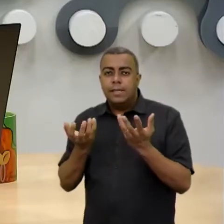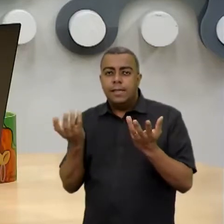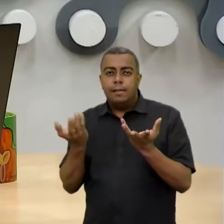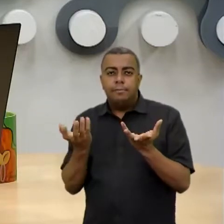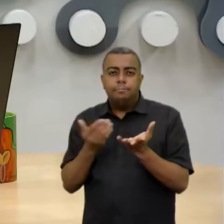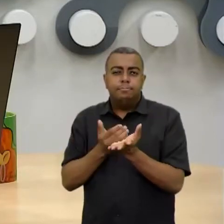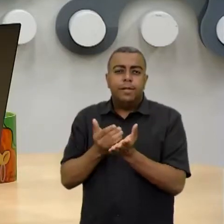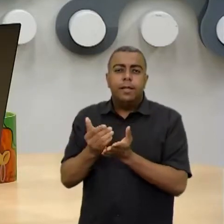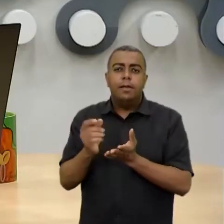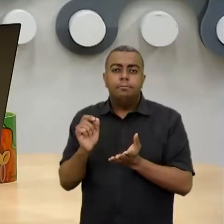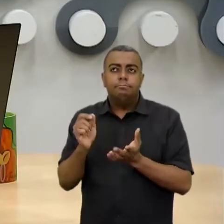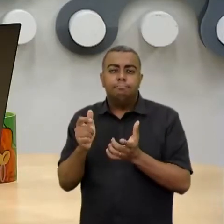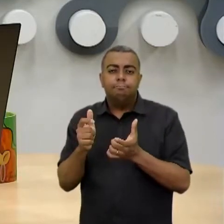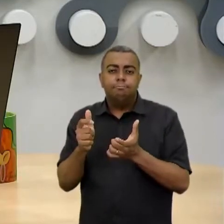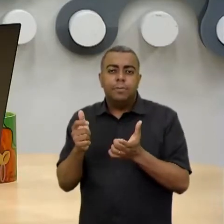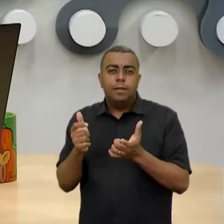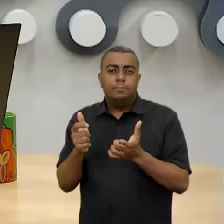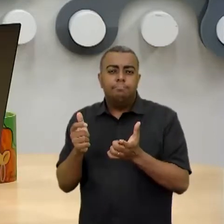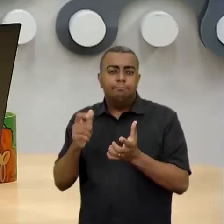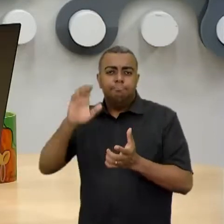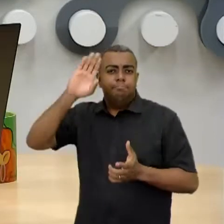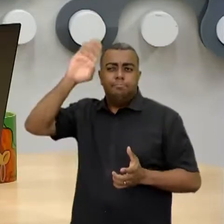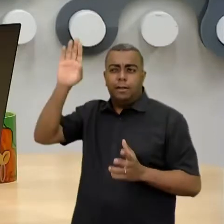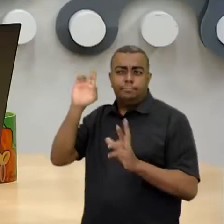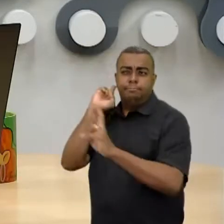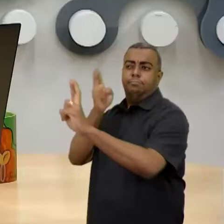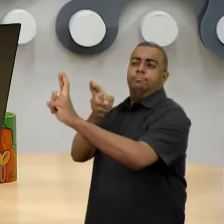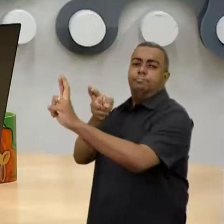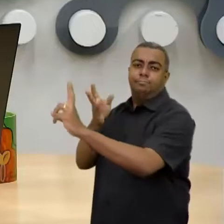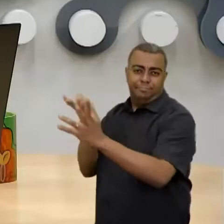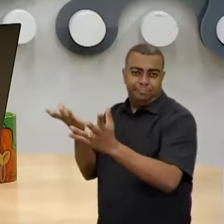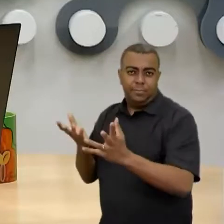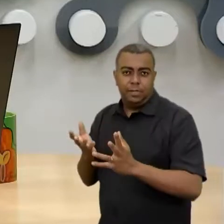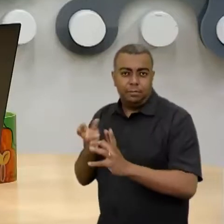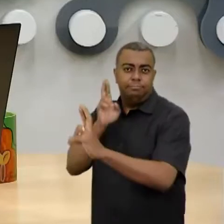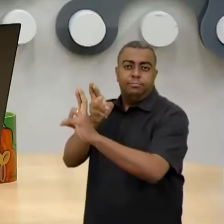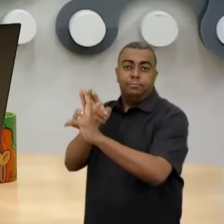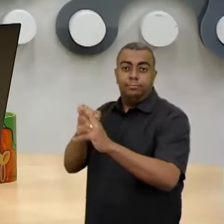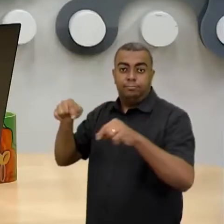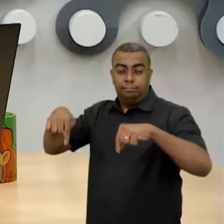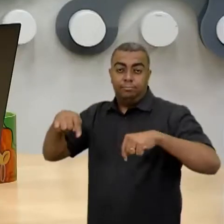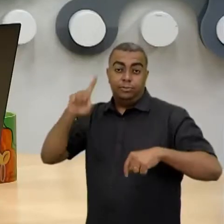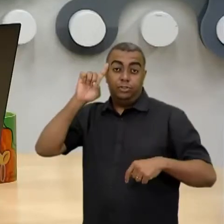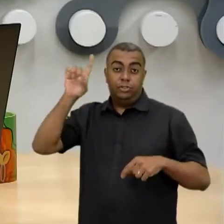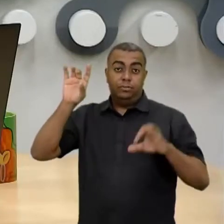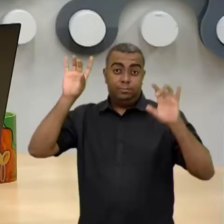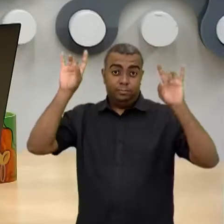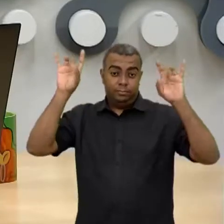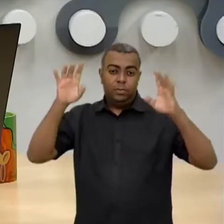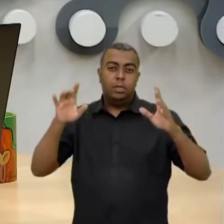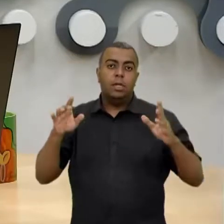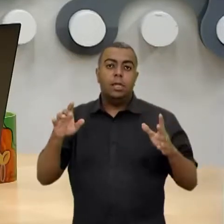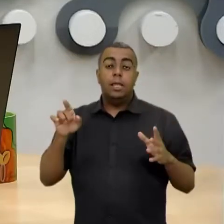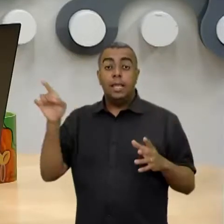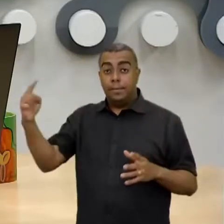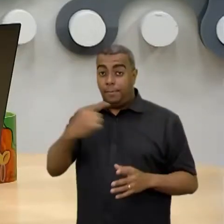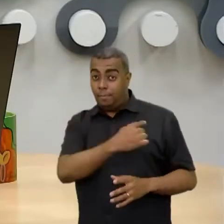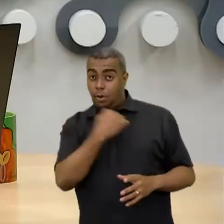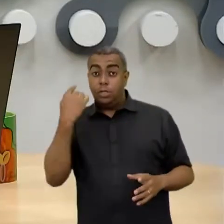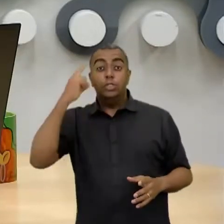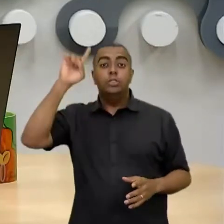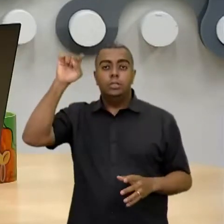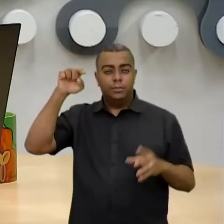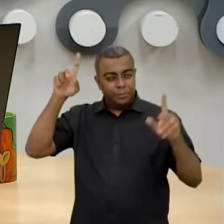o grande... O ícone. O ícone, obrigada para o ícone desta data. Sim. Então, é relembrado a morte de Zumbi